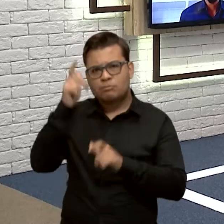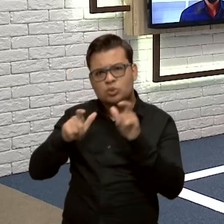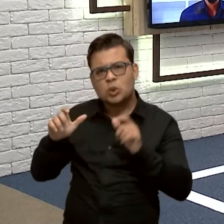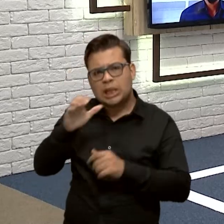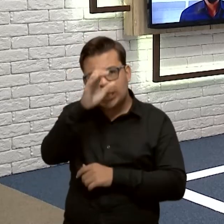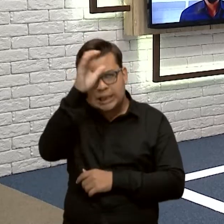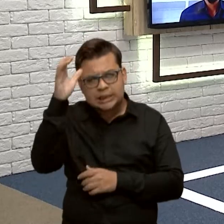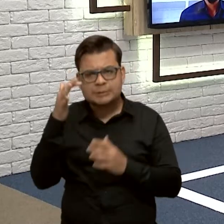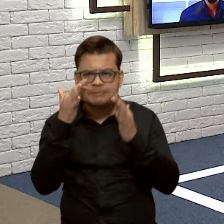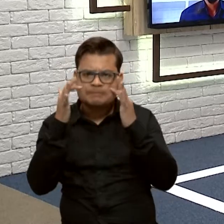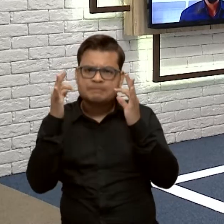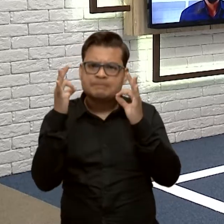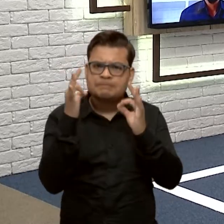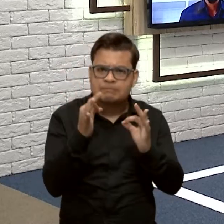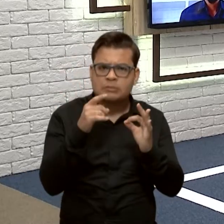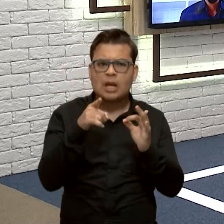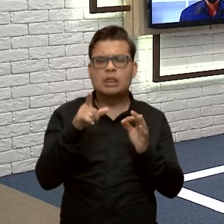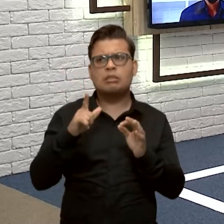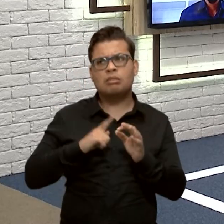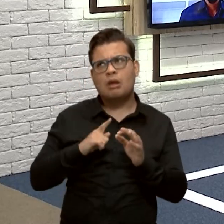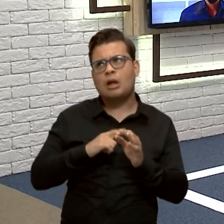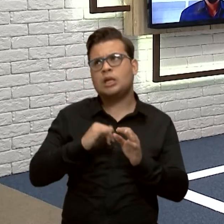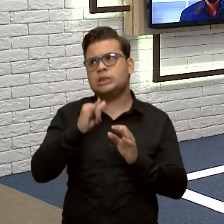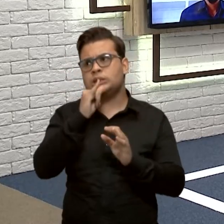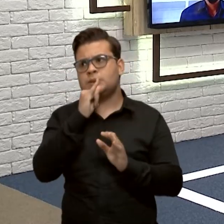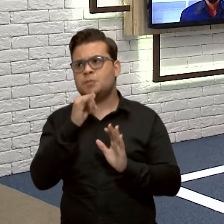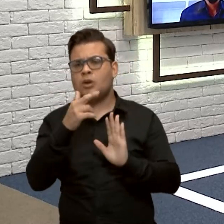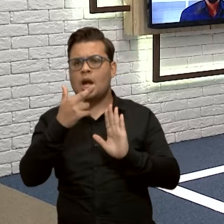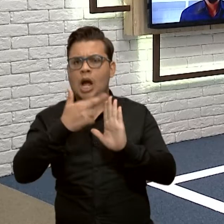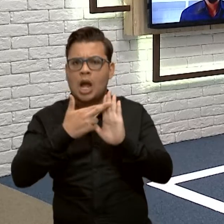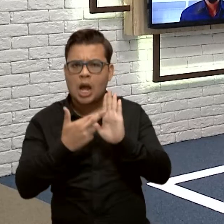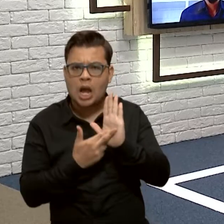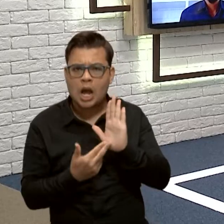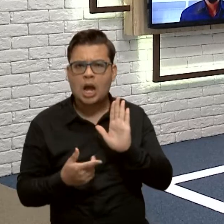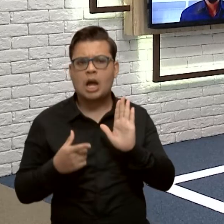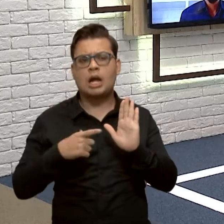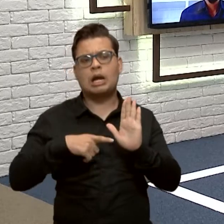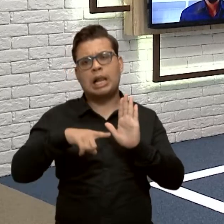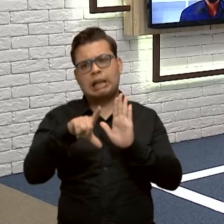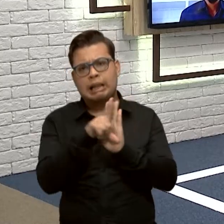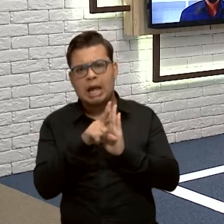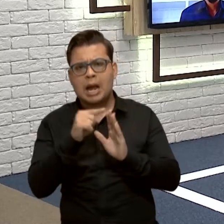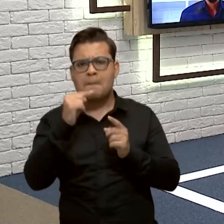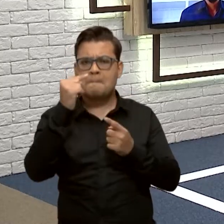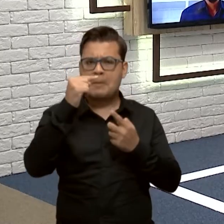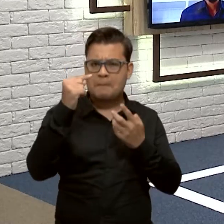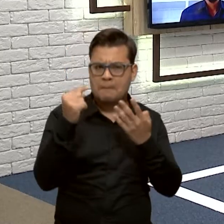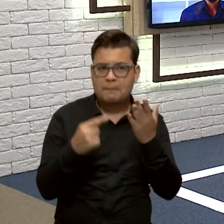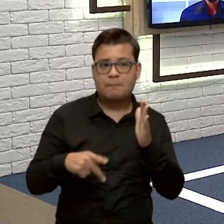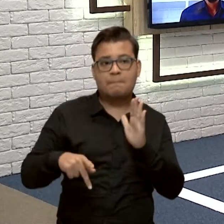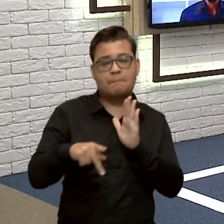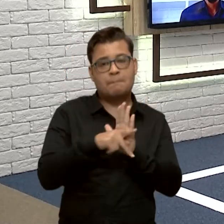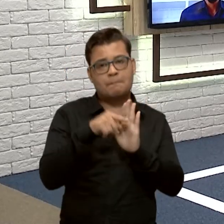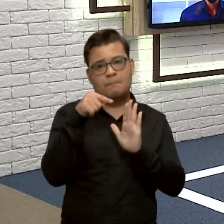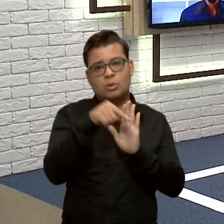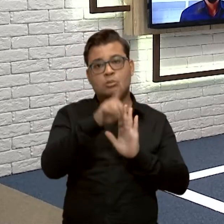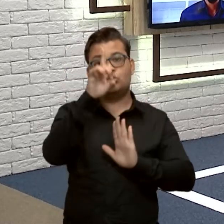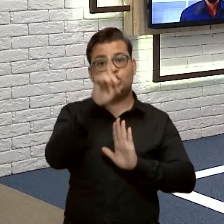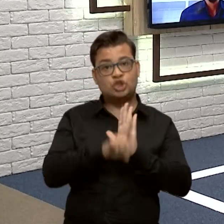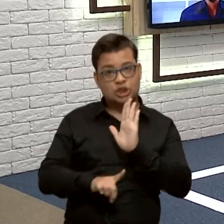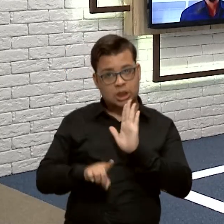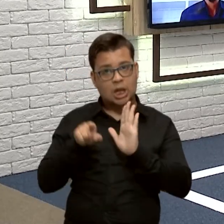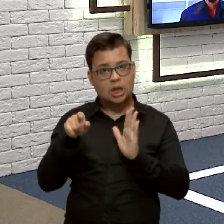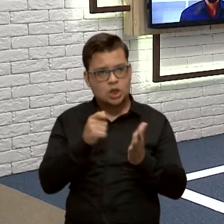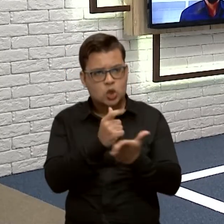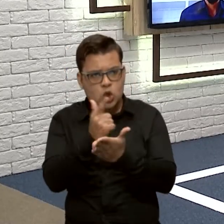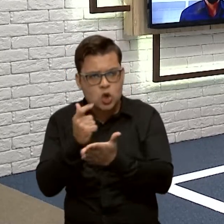regra ou legislação para ele não ser burlado em relação a direitos do consumidor, propaganda enganosa? Como é que ele se